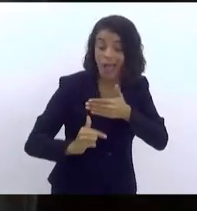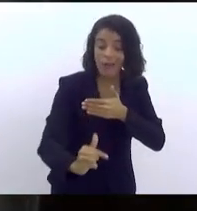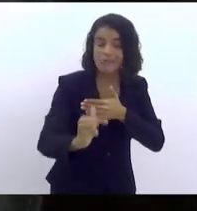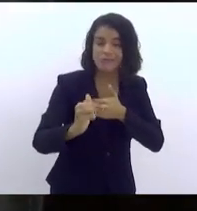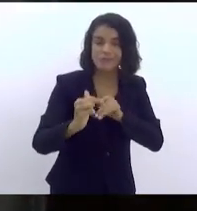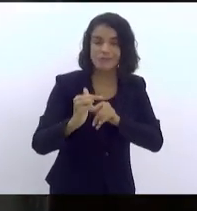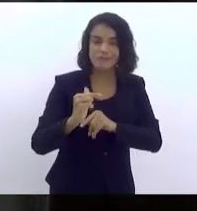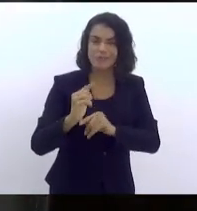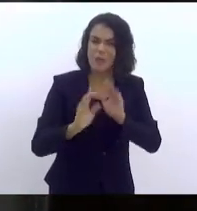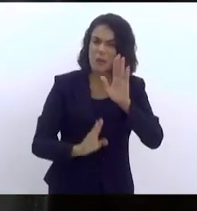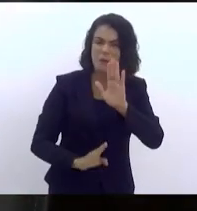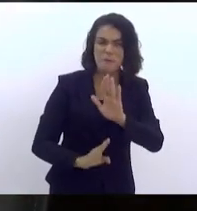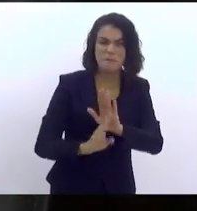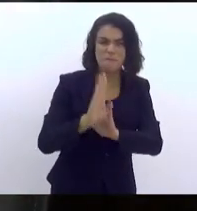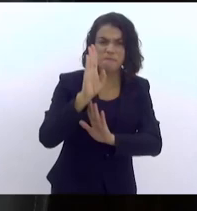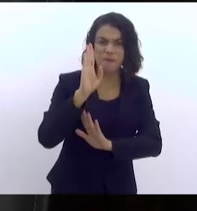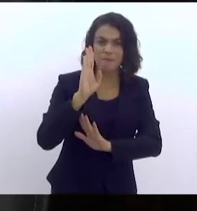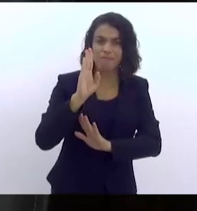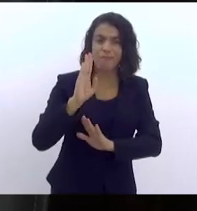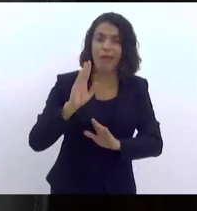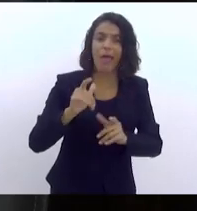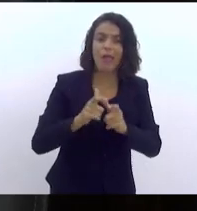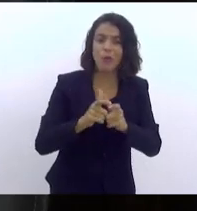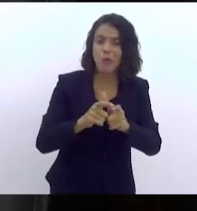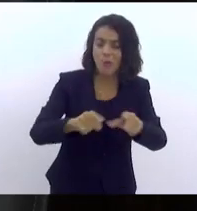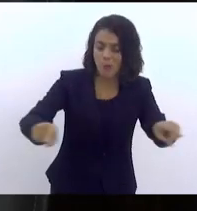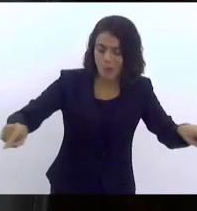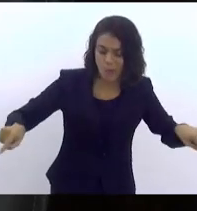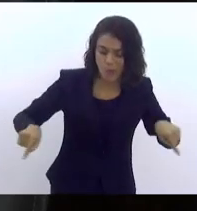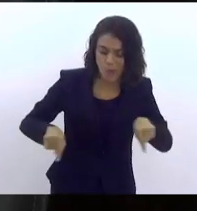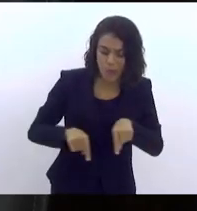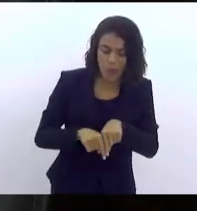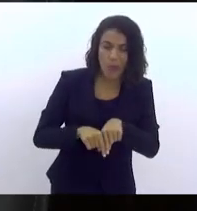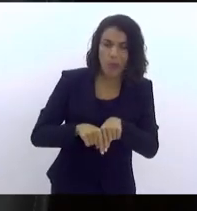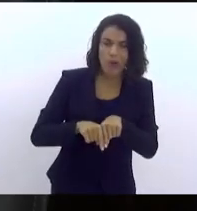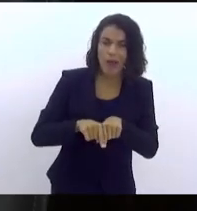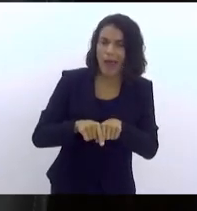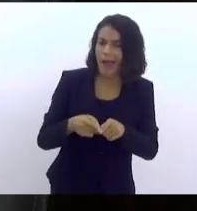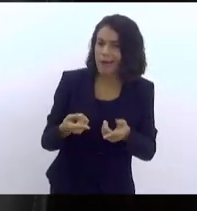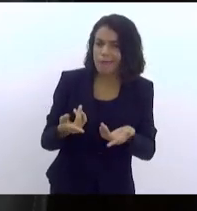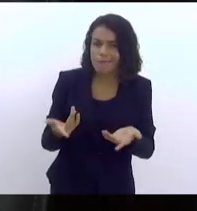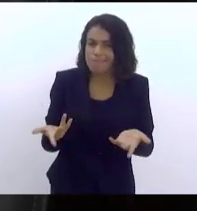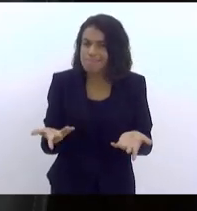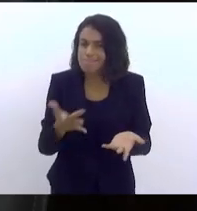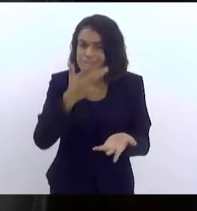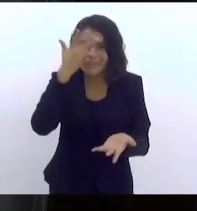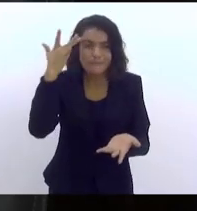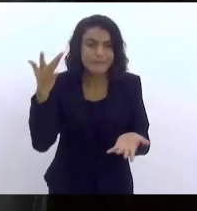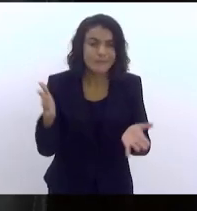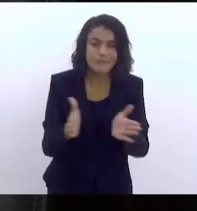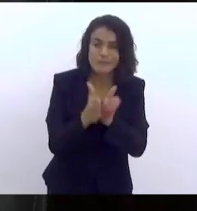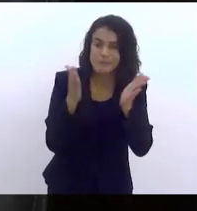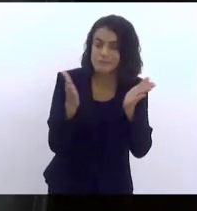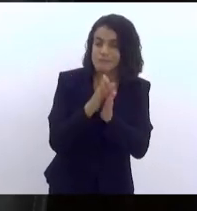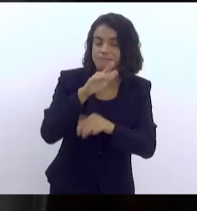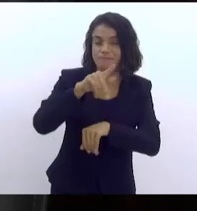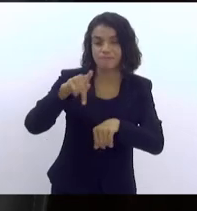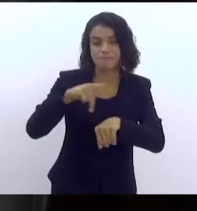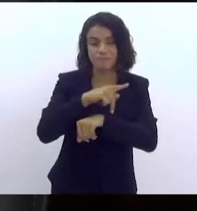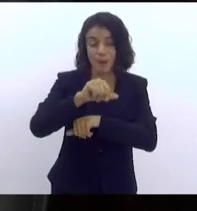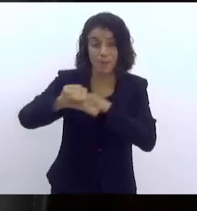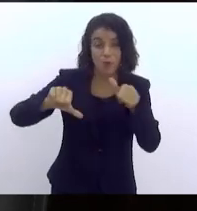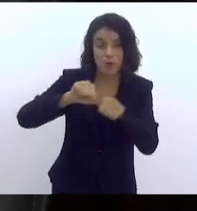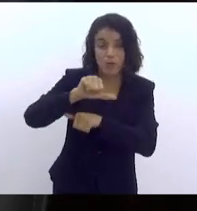o aumento do Força Educacional entre pobres e ricos nesse país a reforma